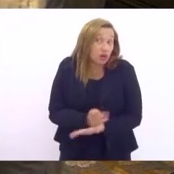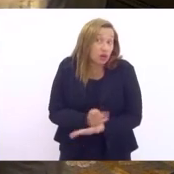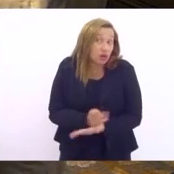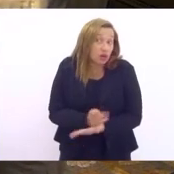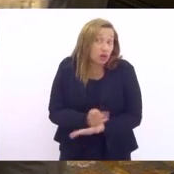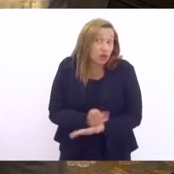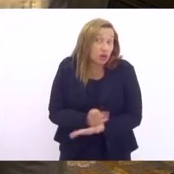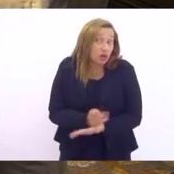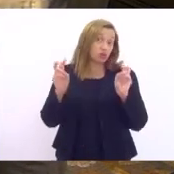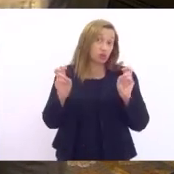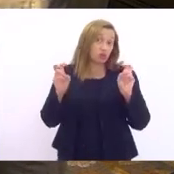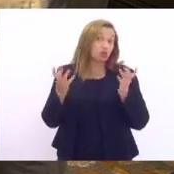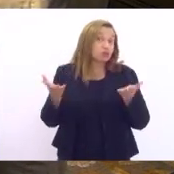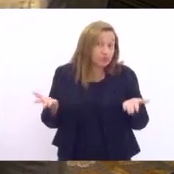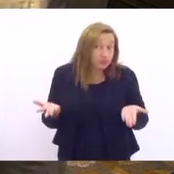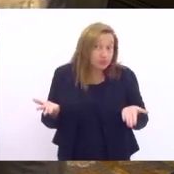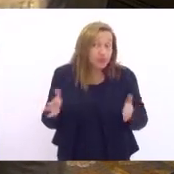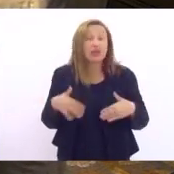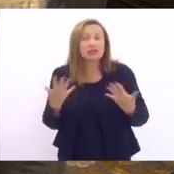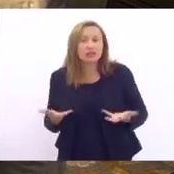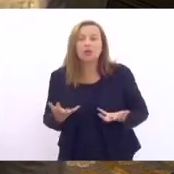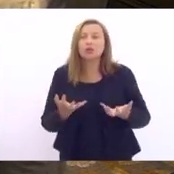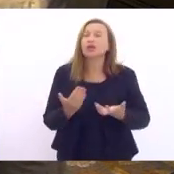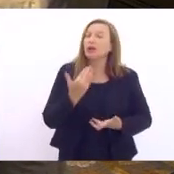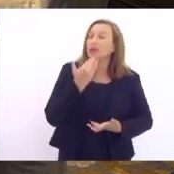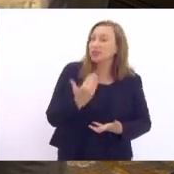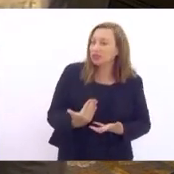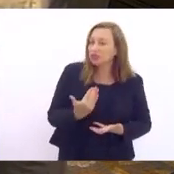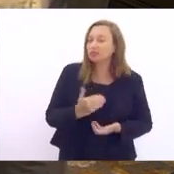Então, eu queria sugerir